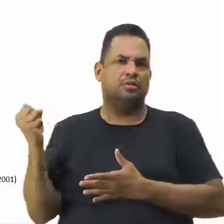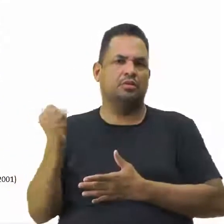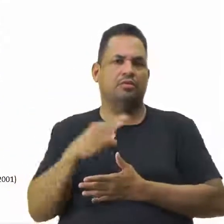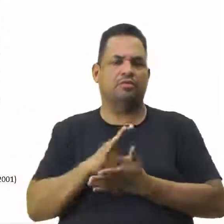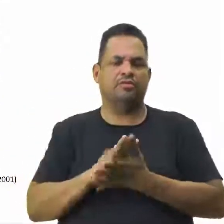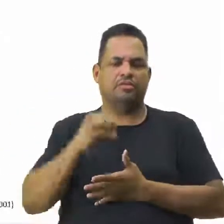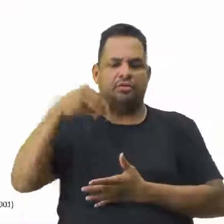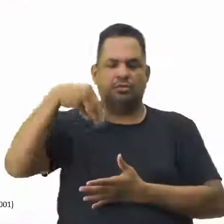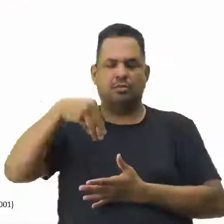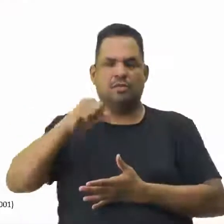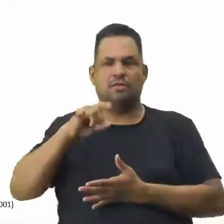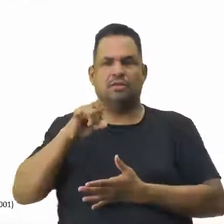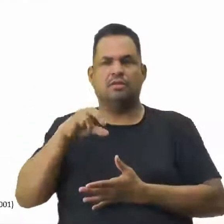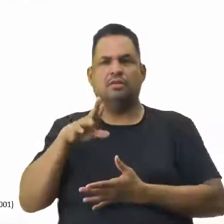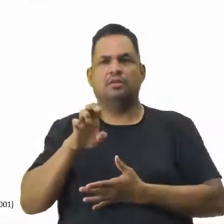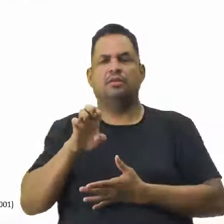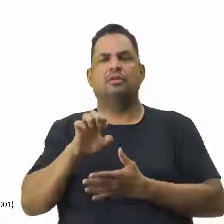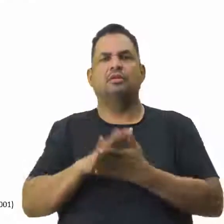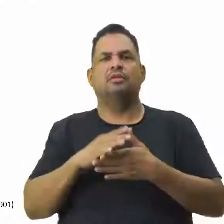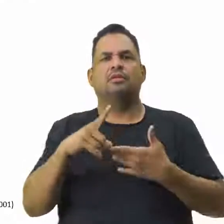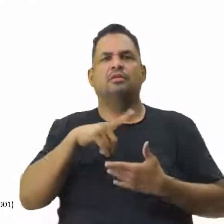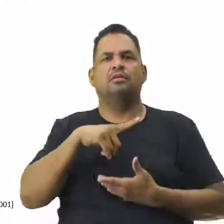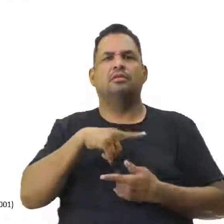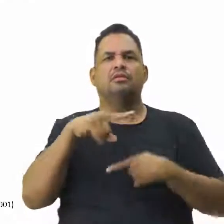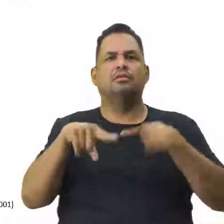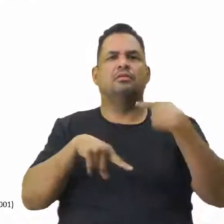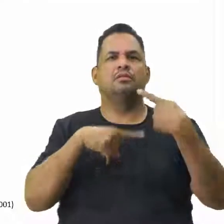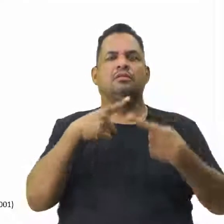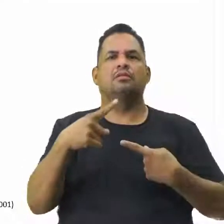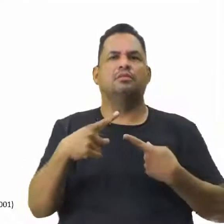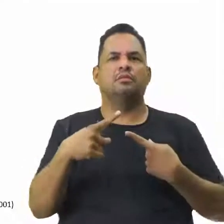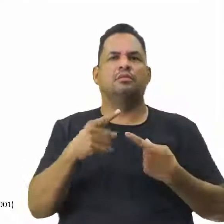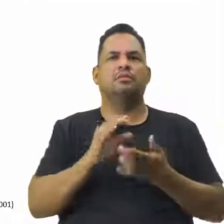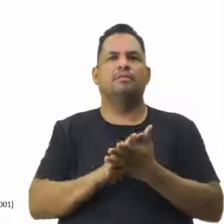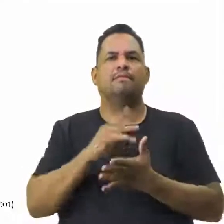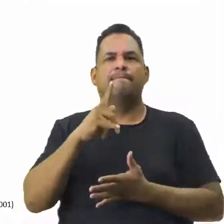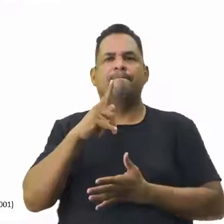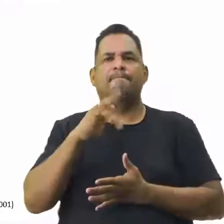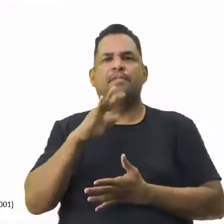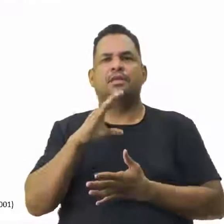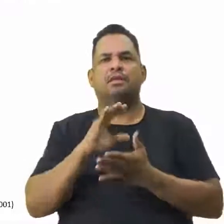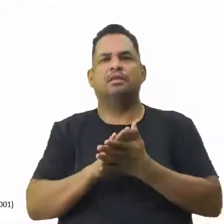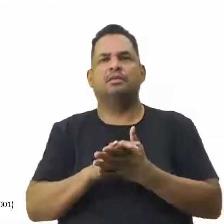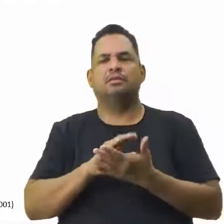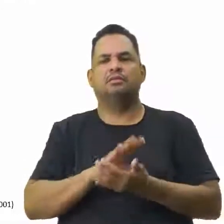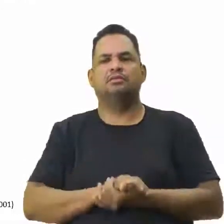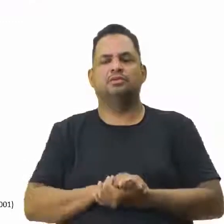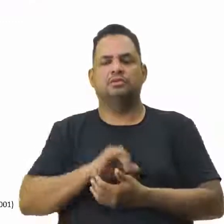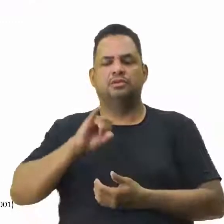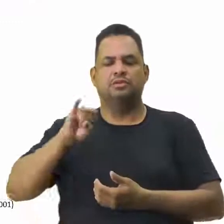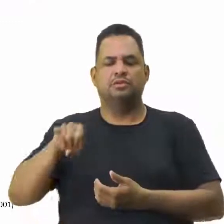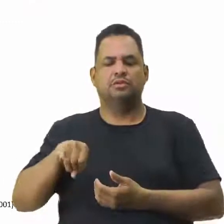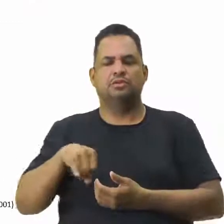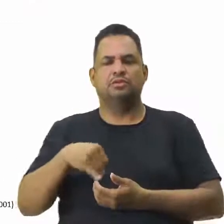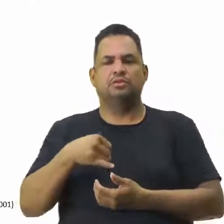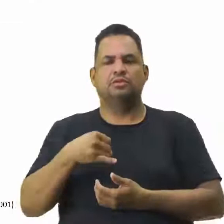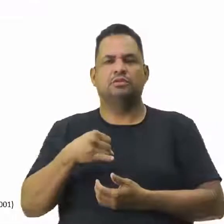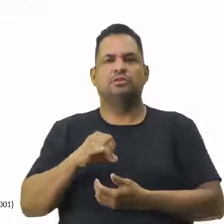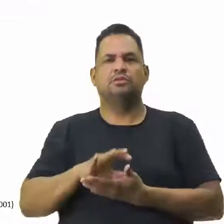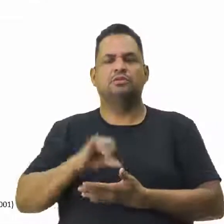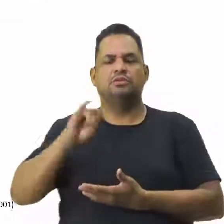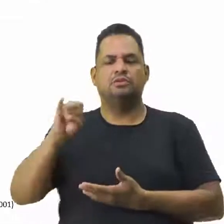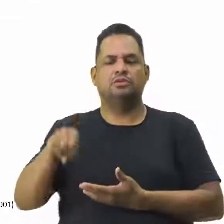certo? Depois nós temos o PIC Giparaná, na